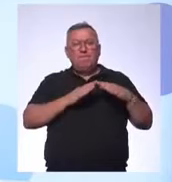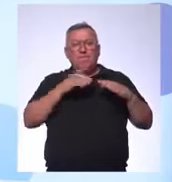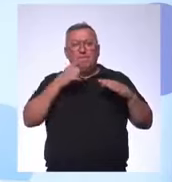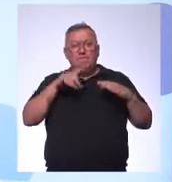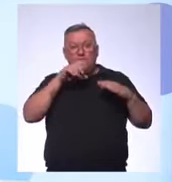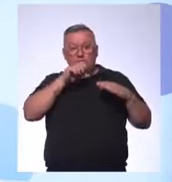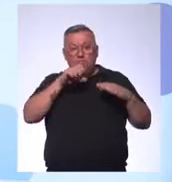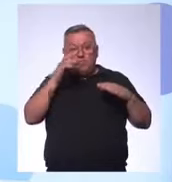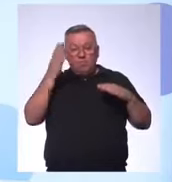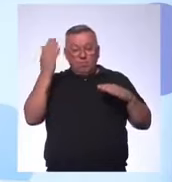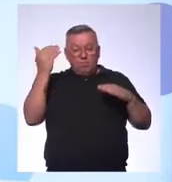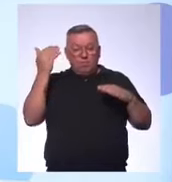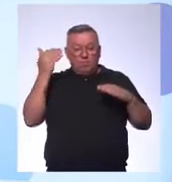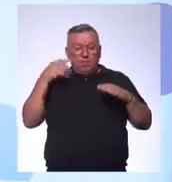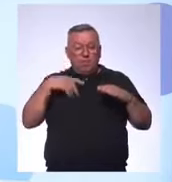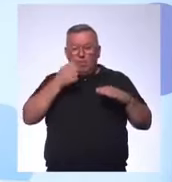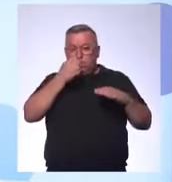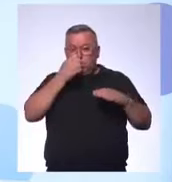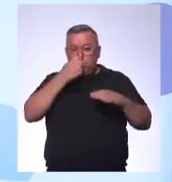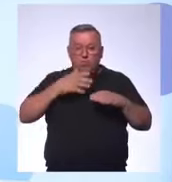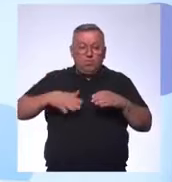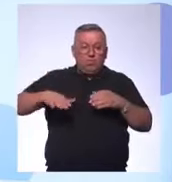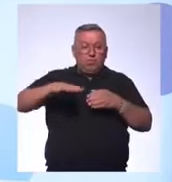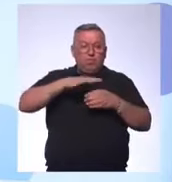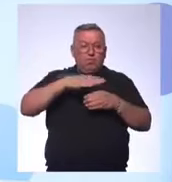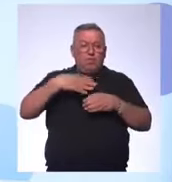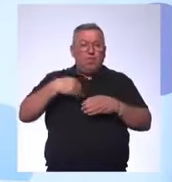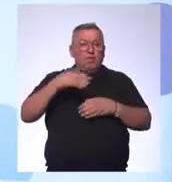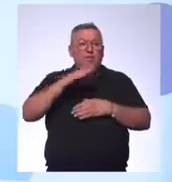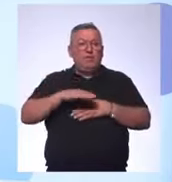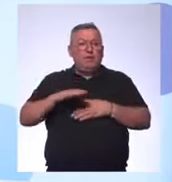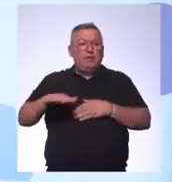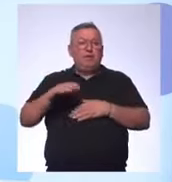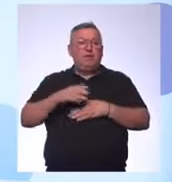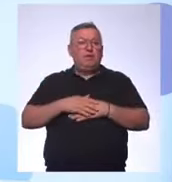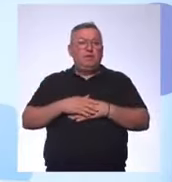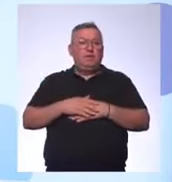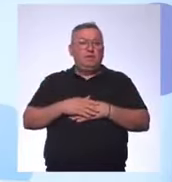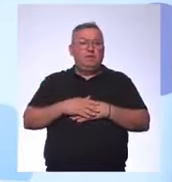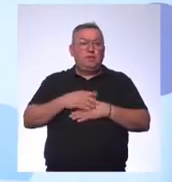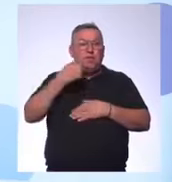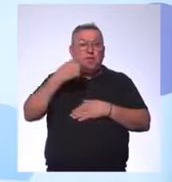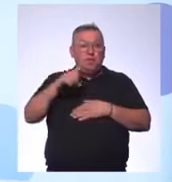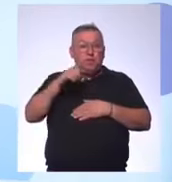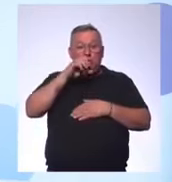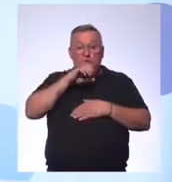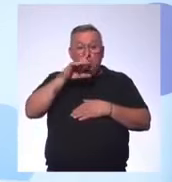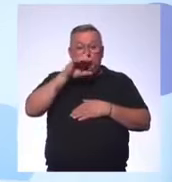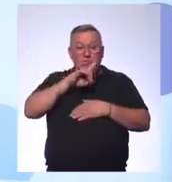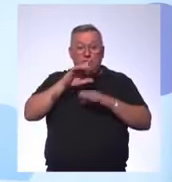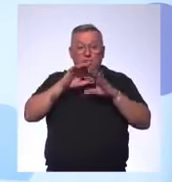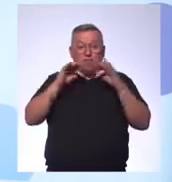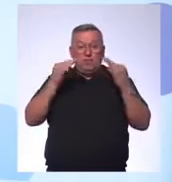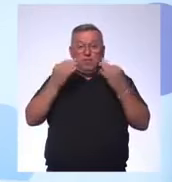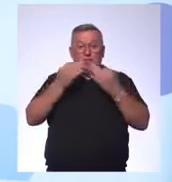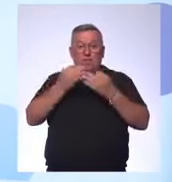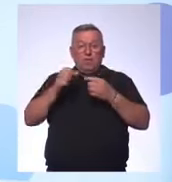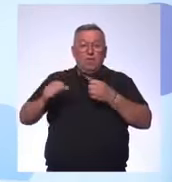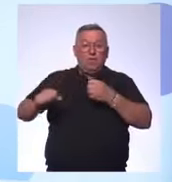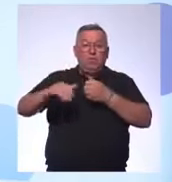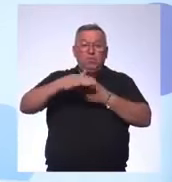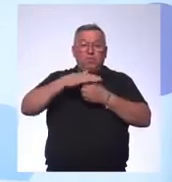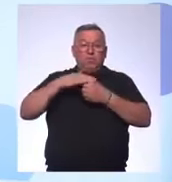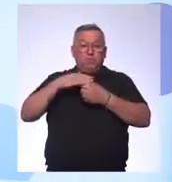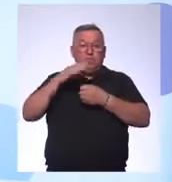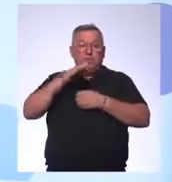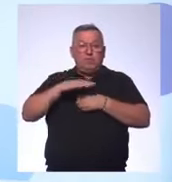final de semana, encheram as praias com seus filhos pequenos. No último fim de semana, famílias lotaram as praias com